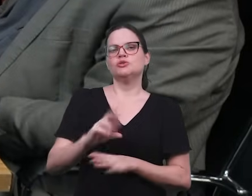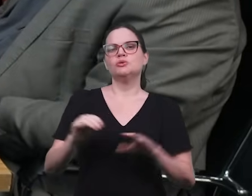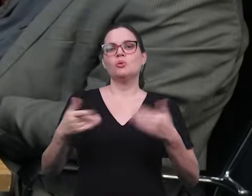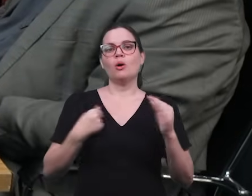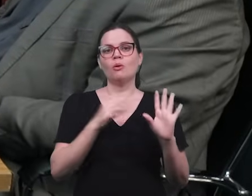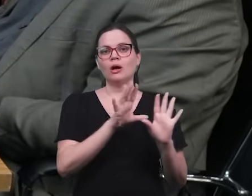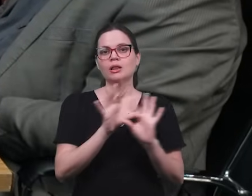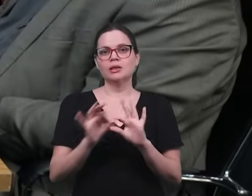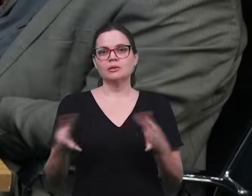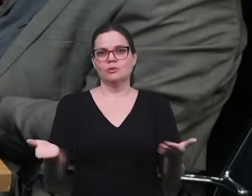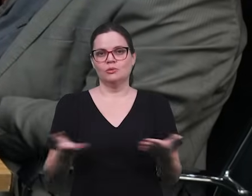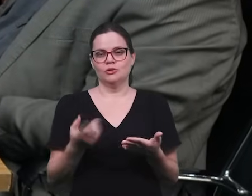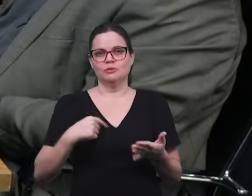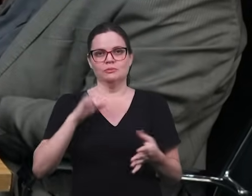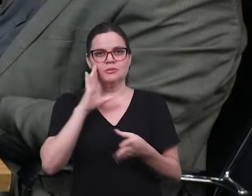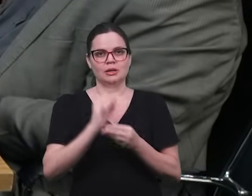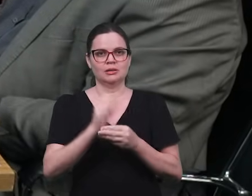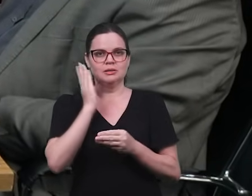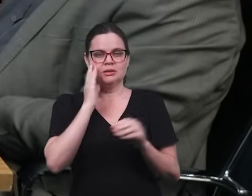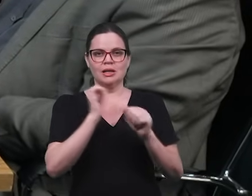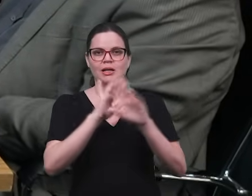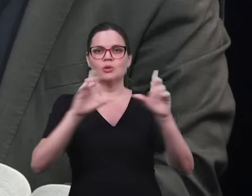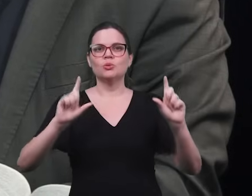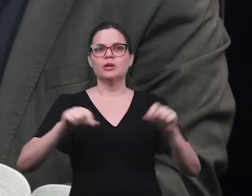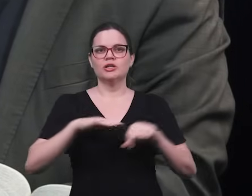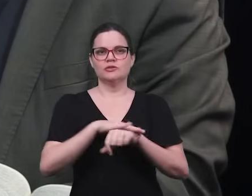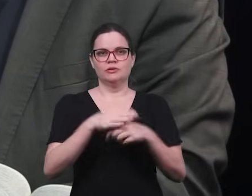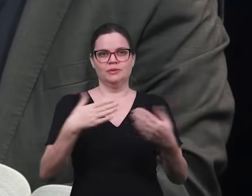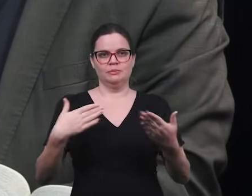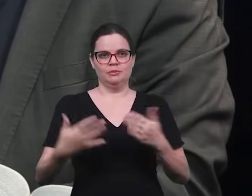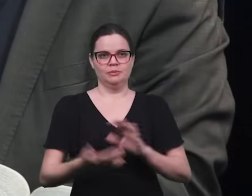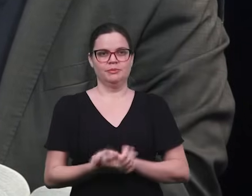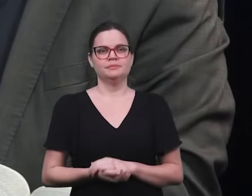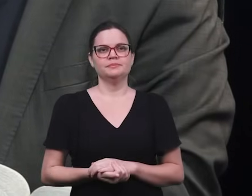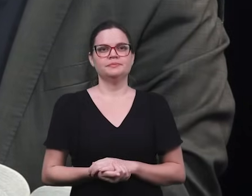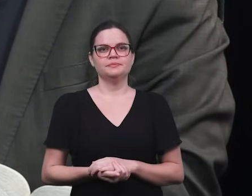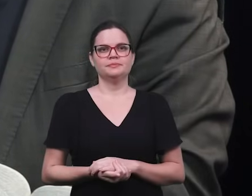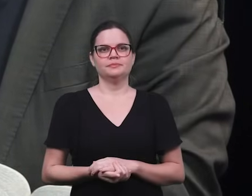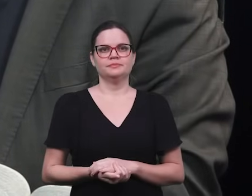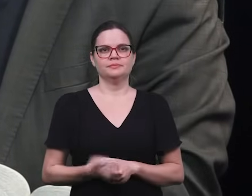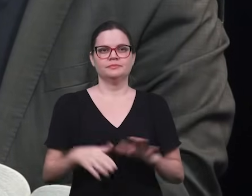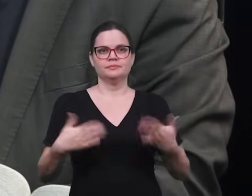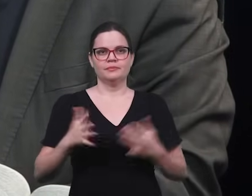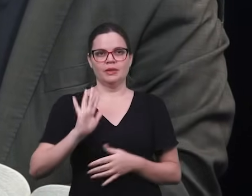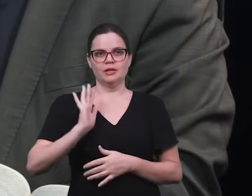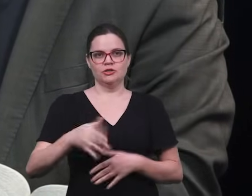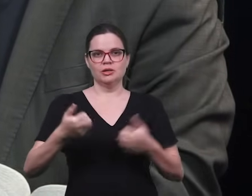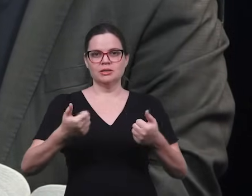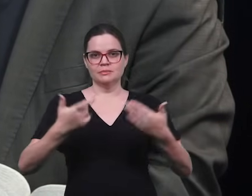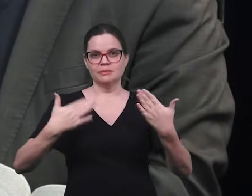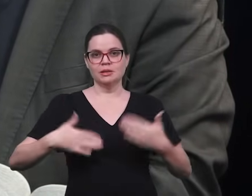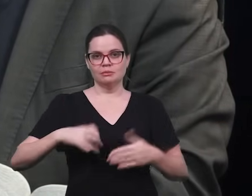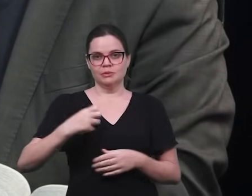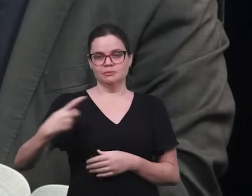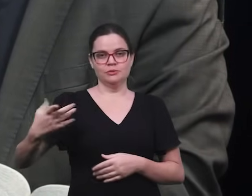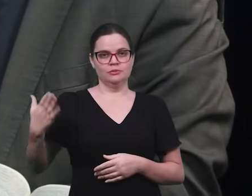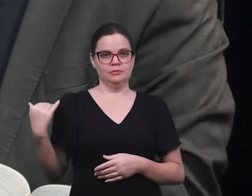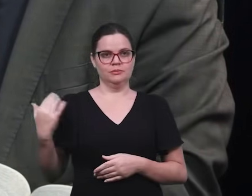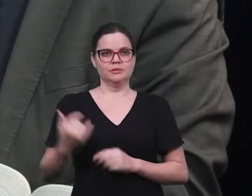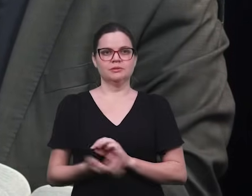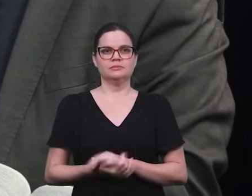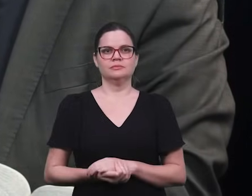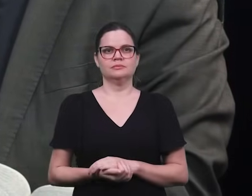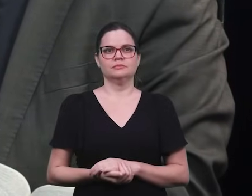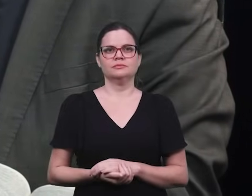gente pode fazer para aquilo que vamos tratar hoje? Isso. Josias, o fato é o seguinte, como nós falamos nos programas anteriores,